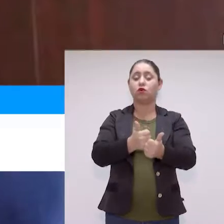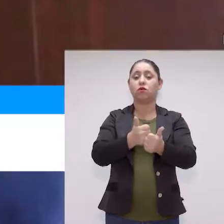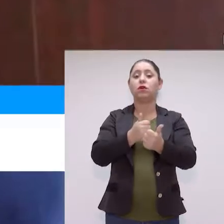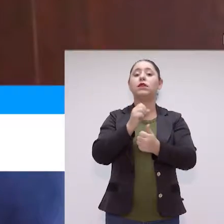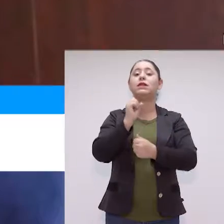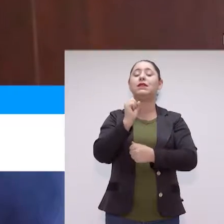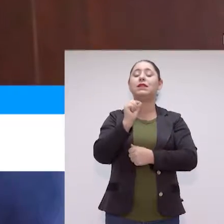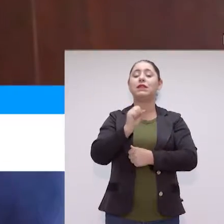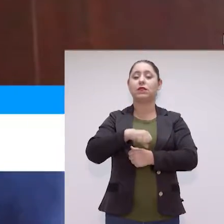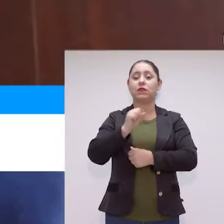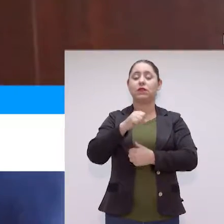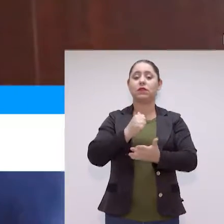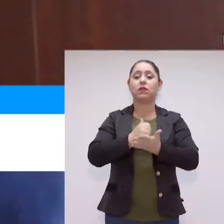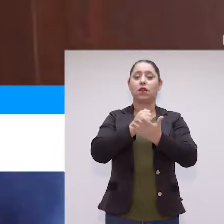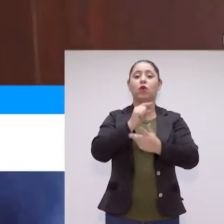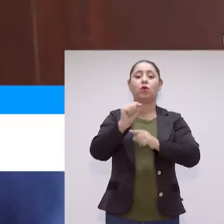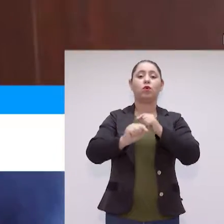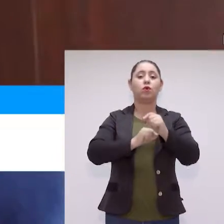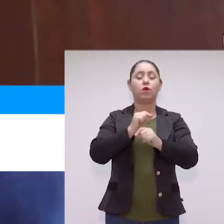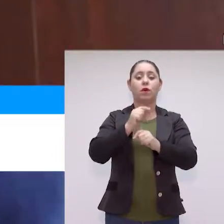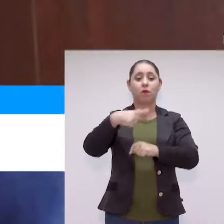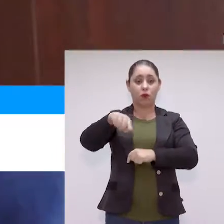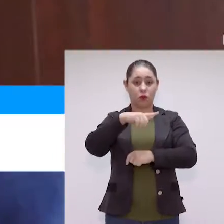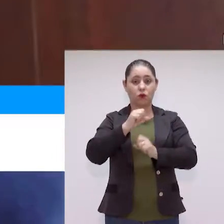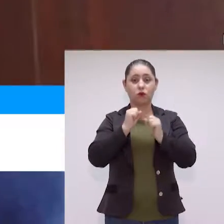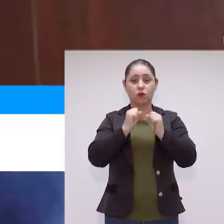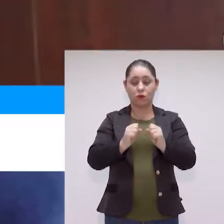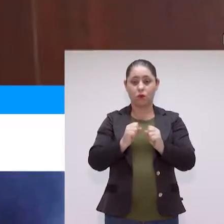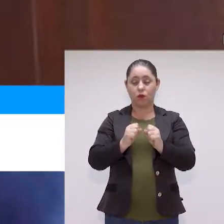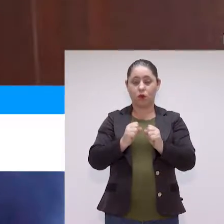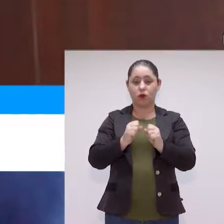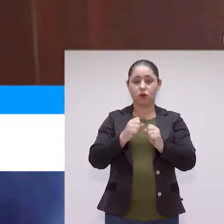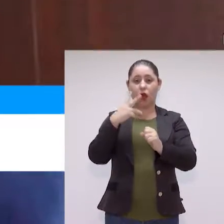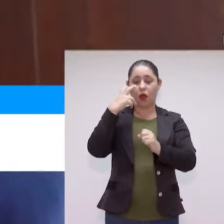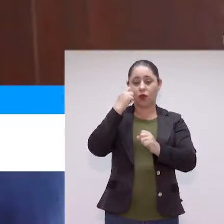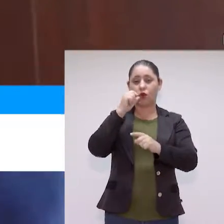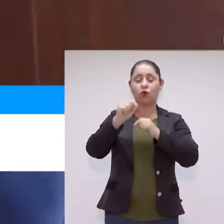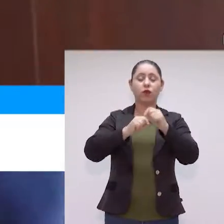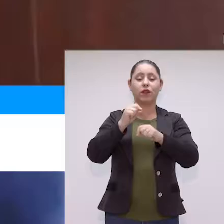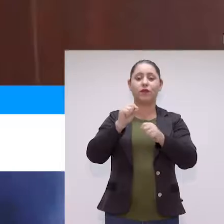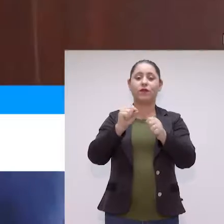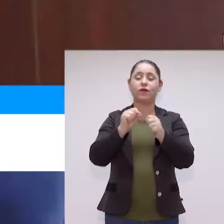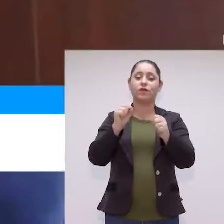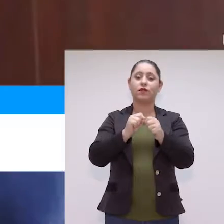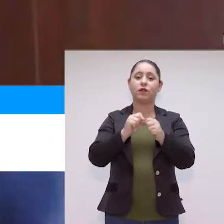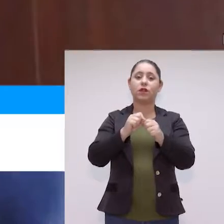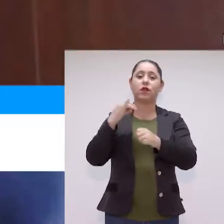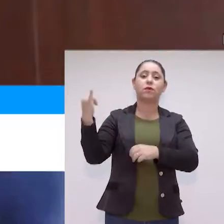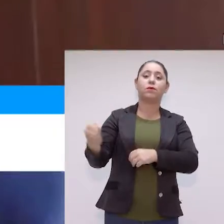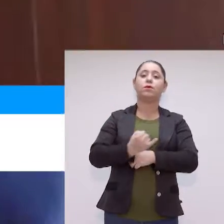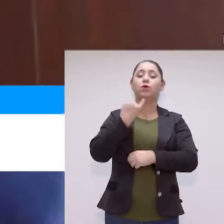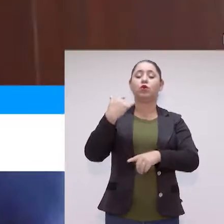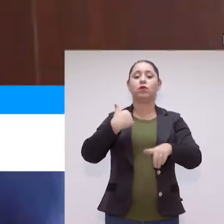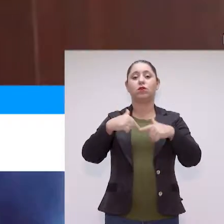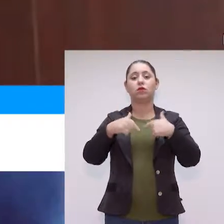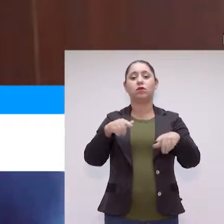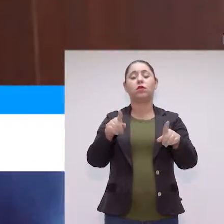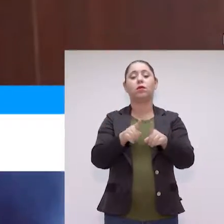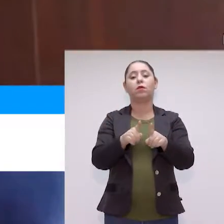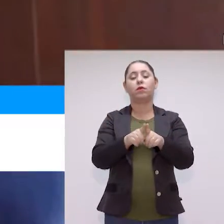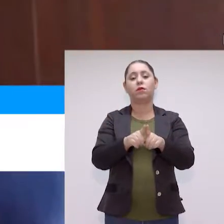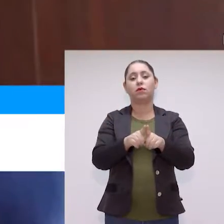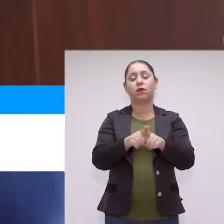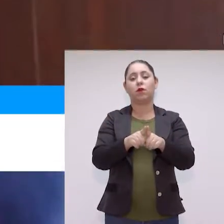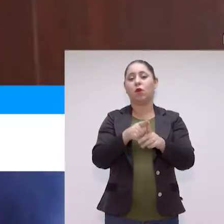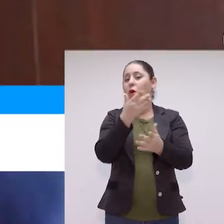que contribuirão na medida do possível para que nós possamos adotar essa atividade